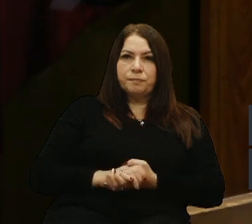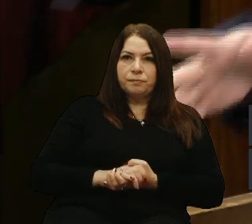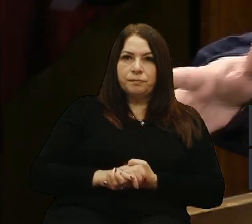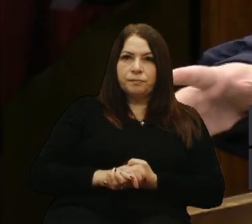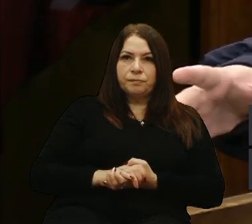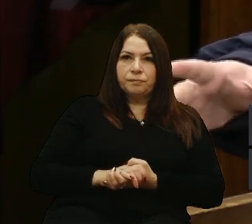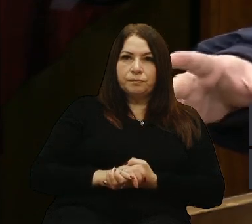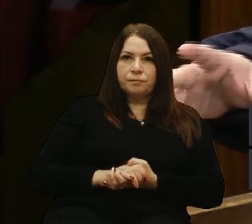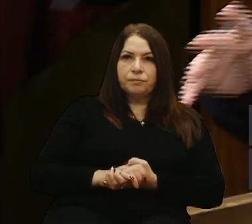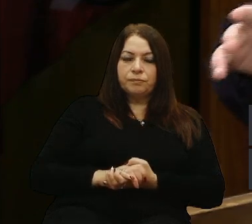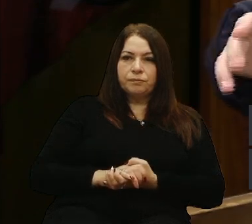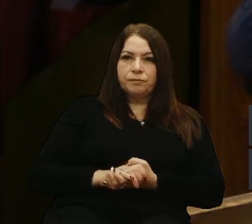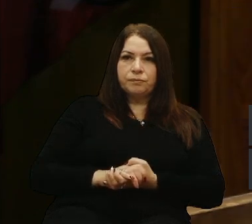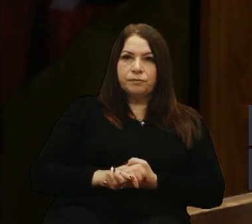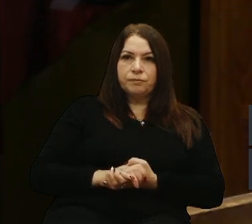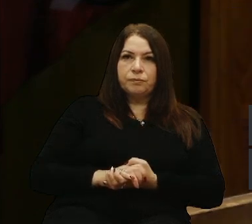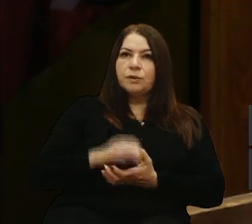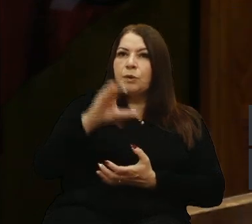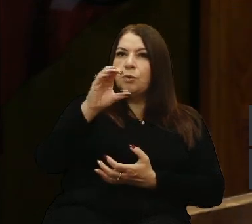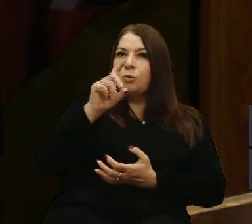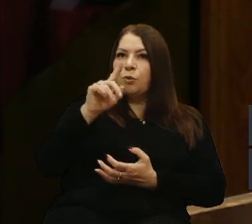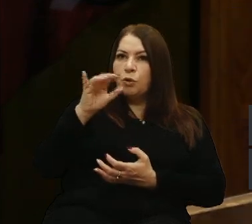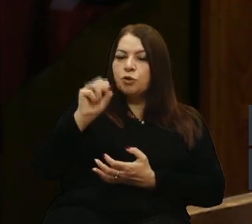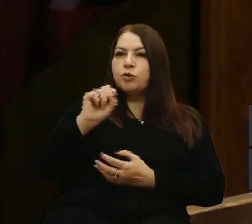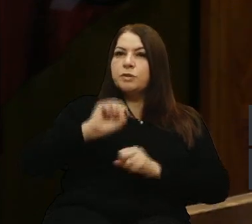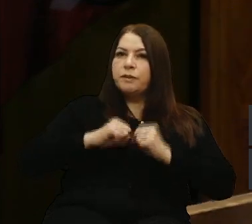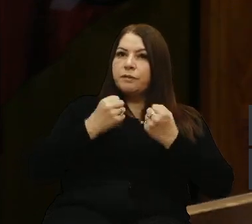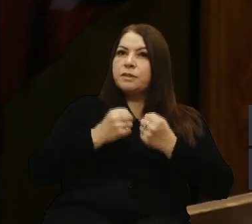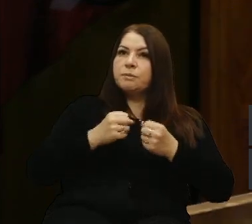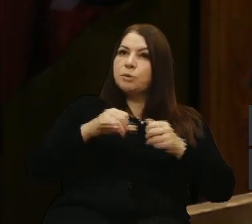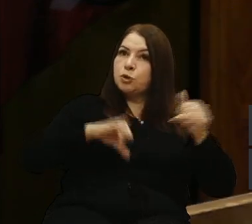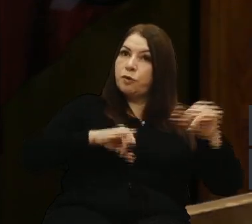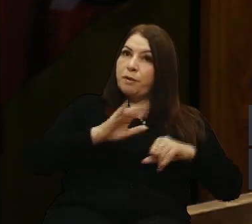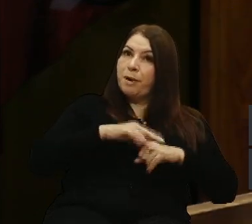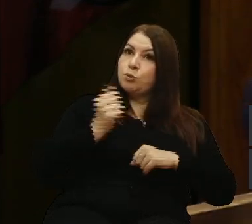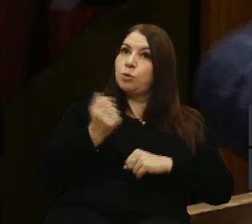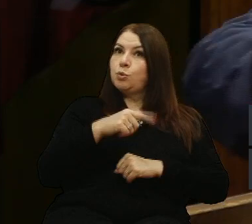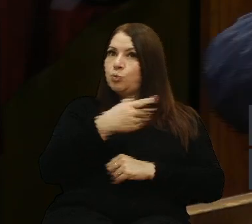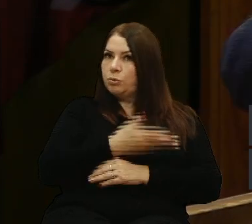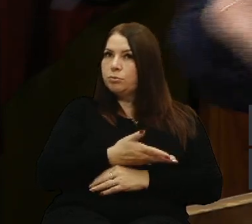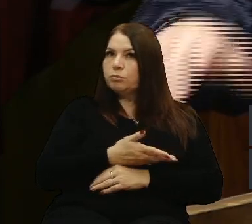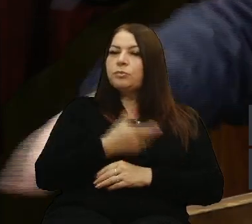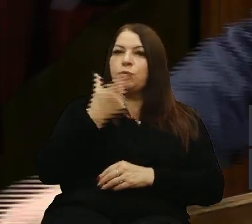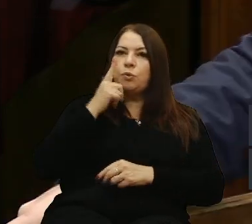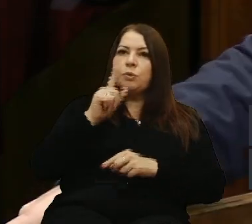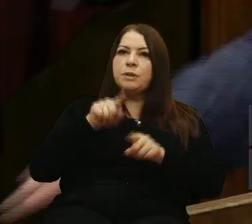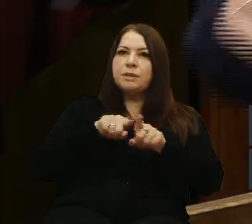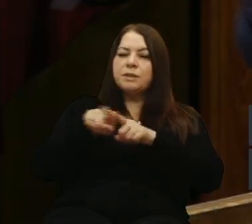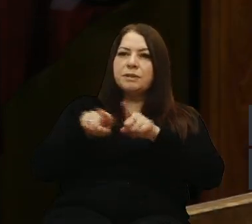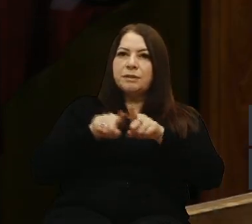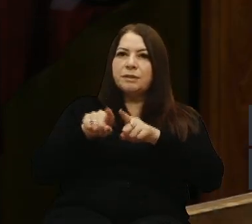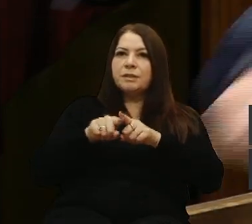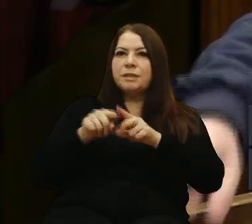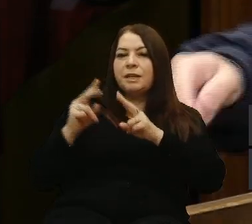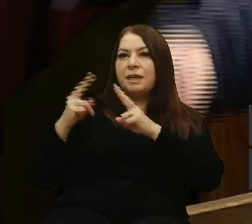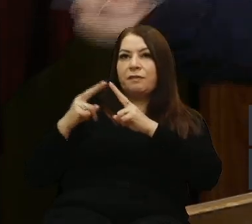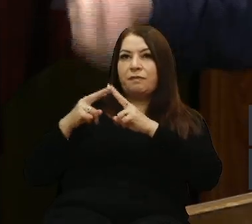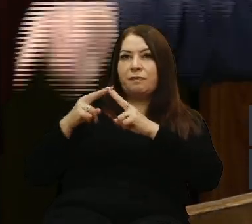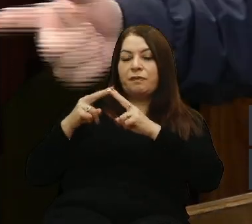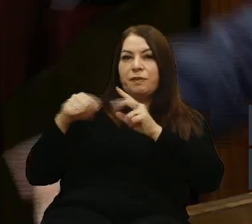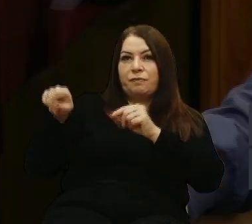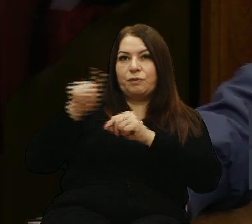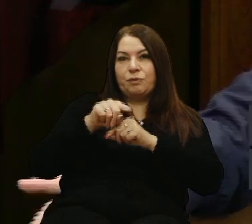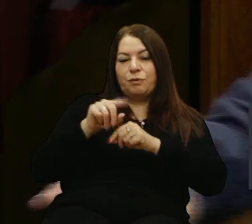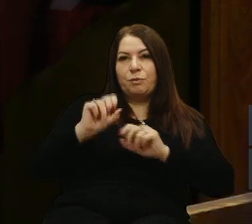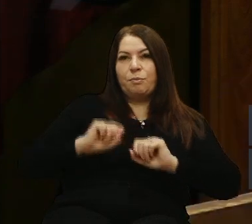de defesa para aqueles que sofrem mais do que os demais. A gente tem condição de disputar com a Vivo no processo judicial? Não tem, por isso que se cria um